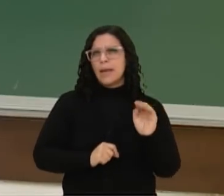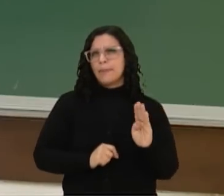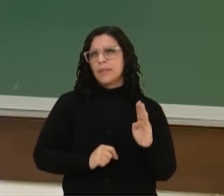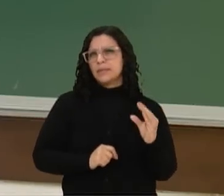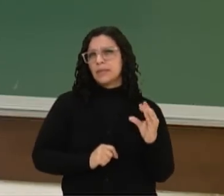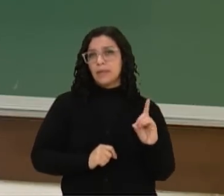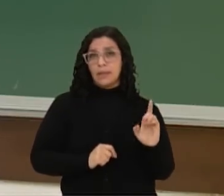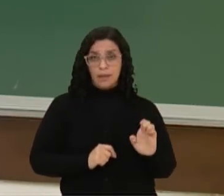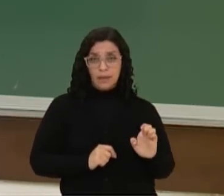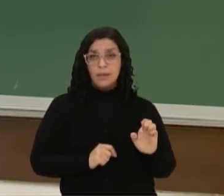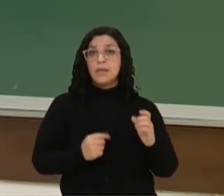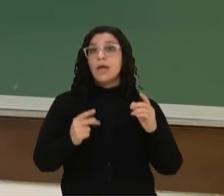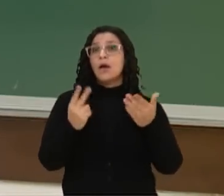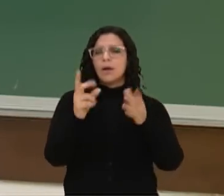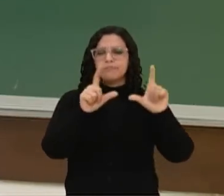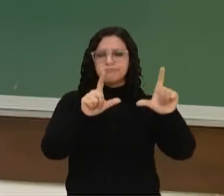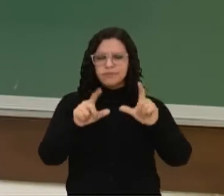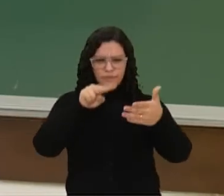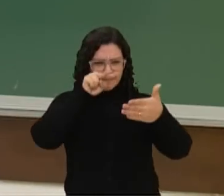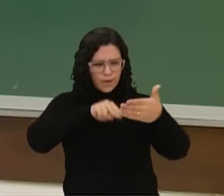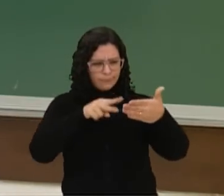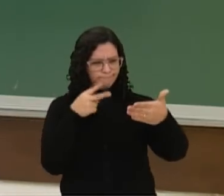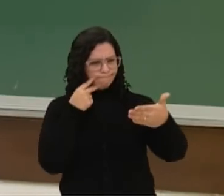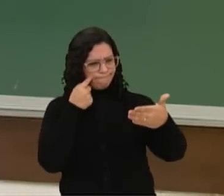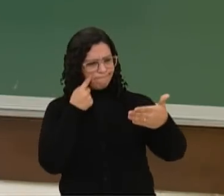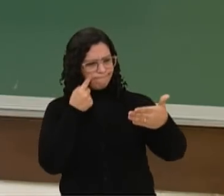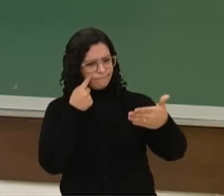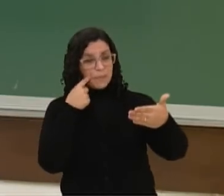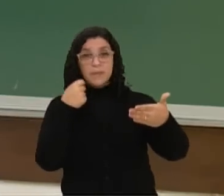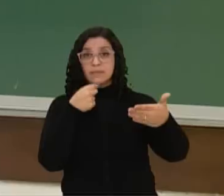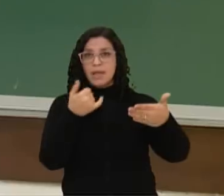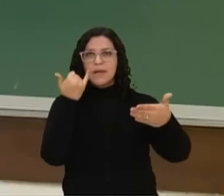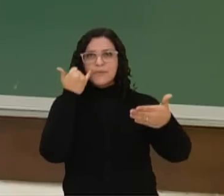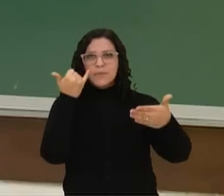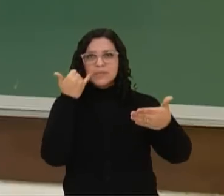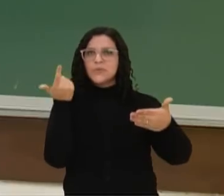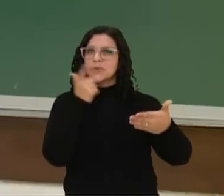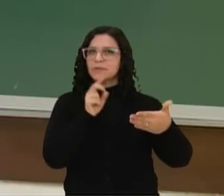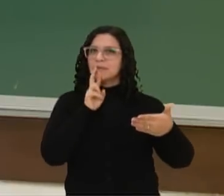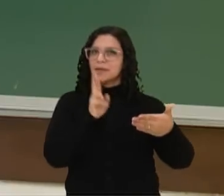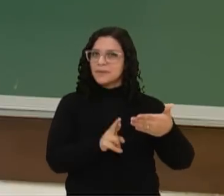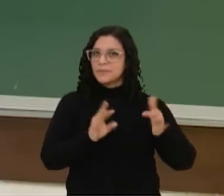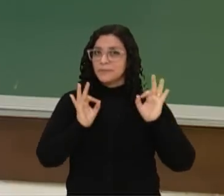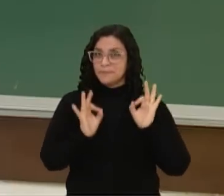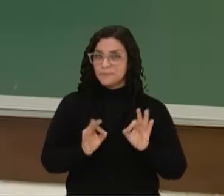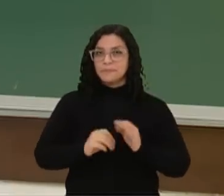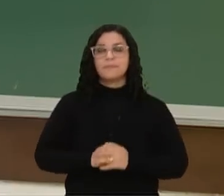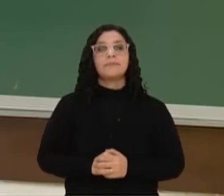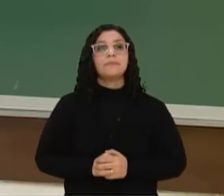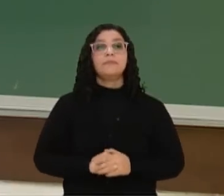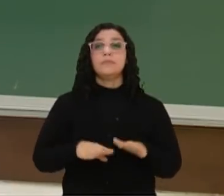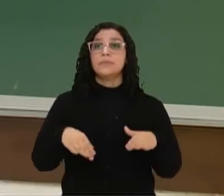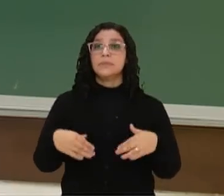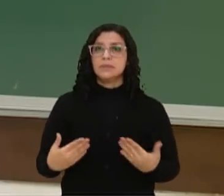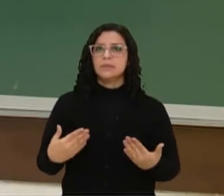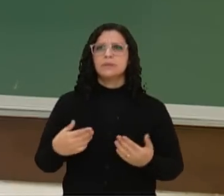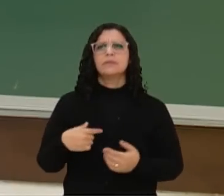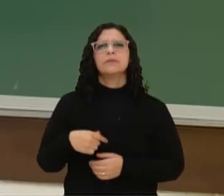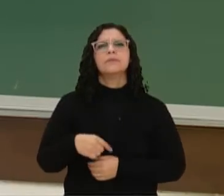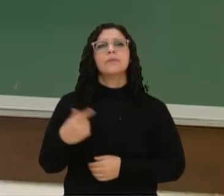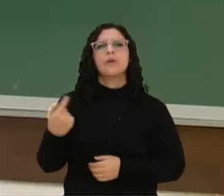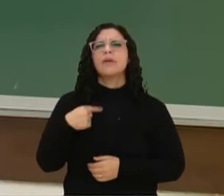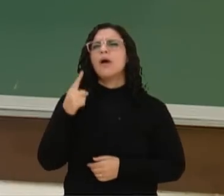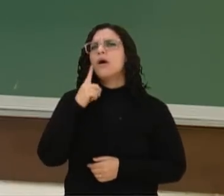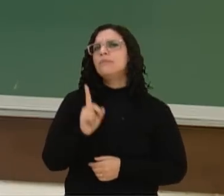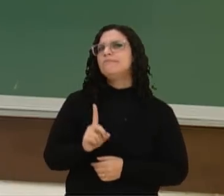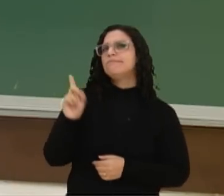a charge para que vocês pudessem fazer a leitura e tirar ali as informações para ajudar vocês na resposta, né? Então, o que nós vamos ter